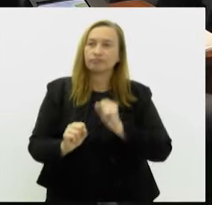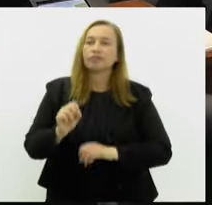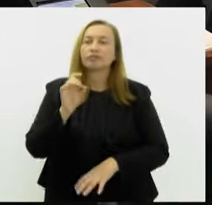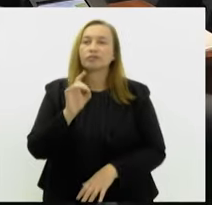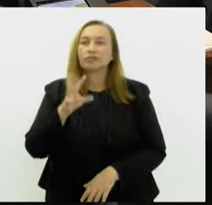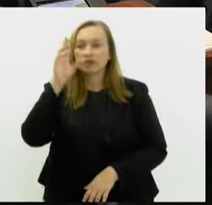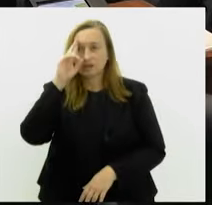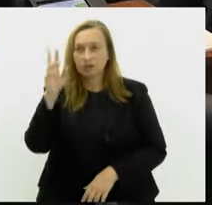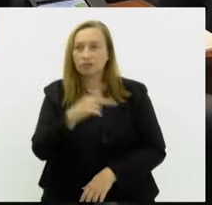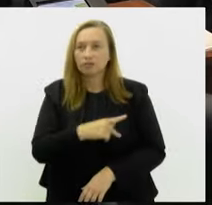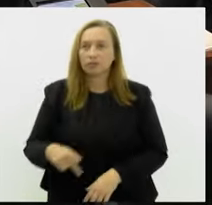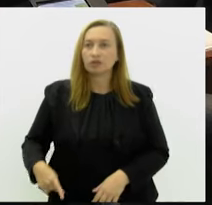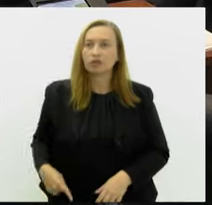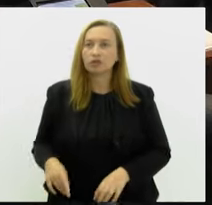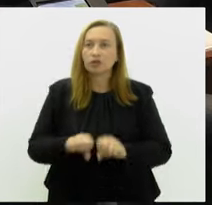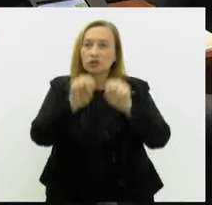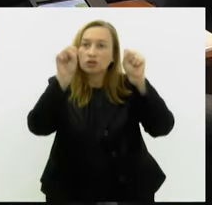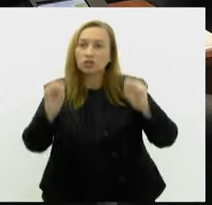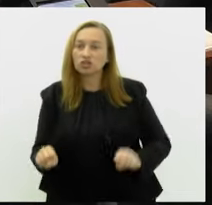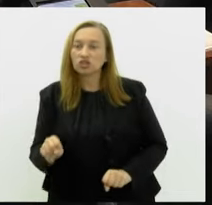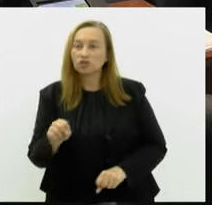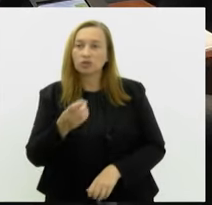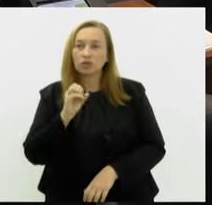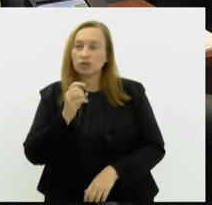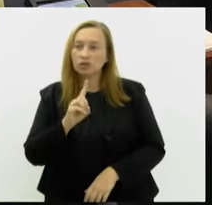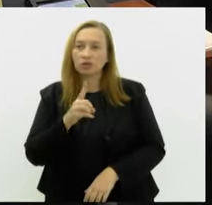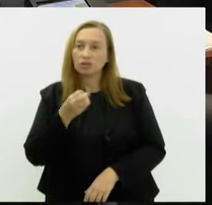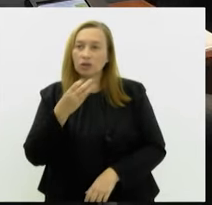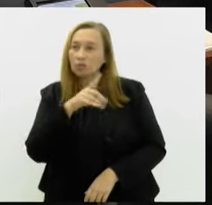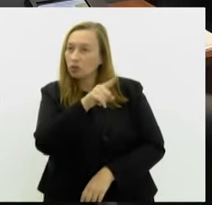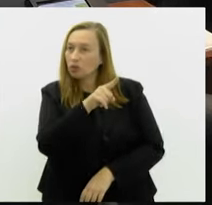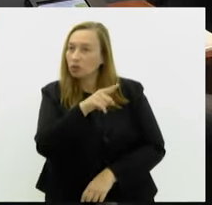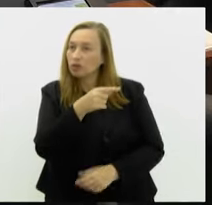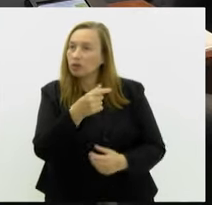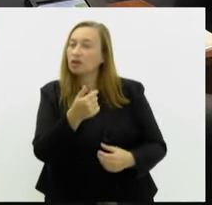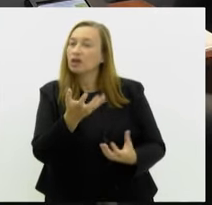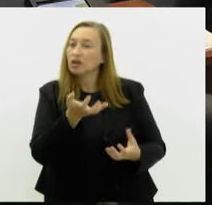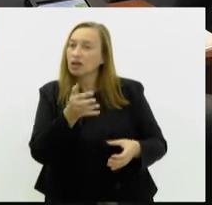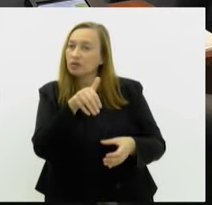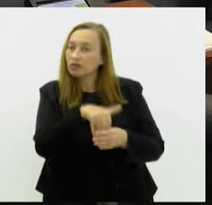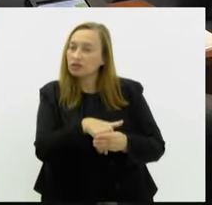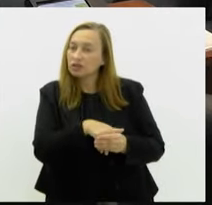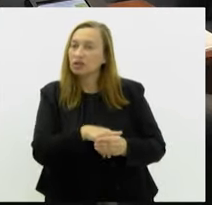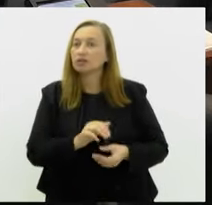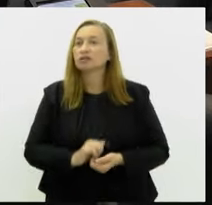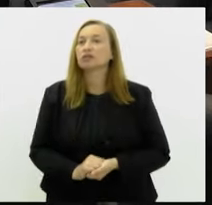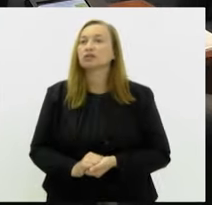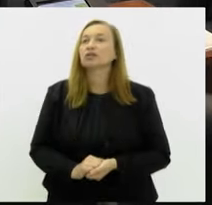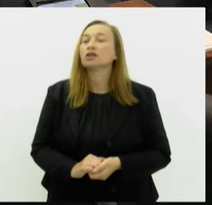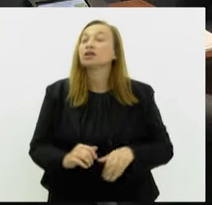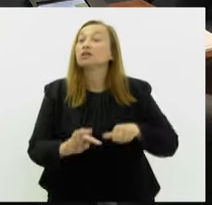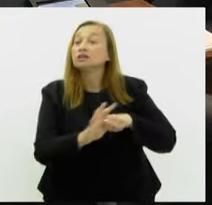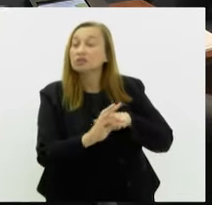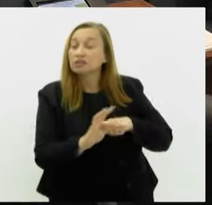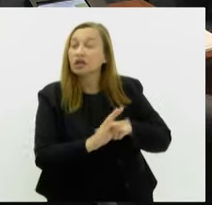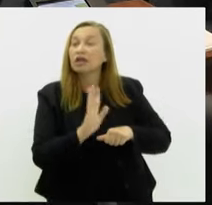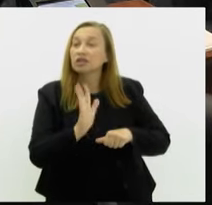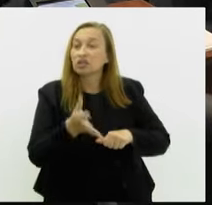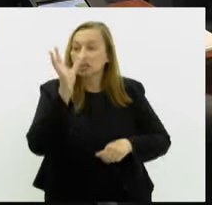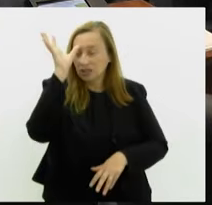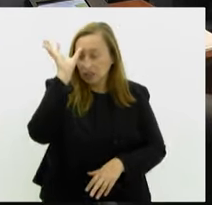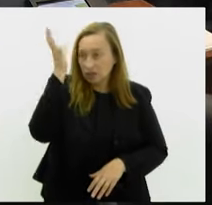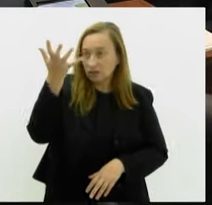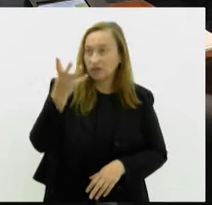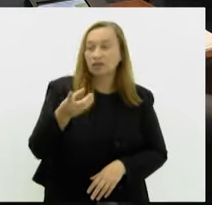que o sistema não está funcionando, nós estamos tentando votar. Por favor, a técnica já está resolvendo